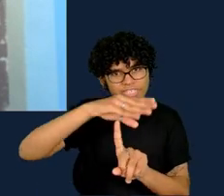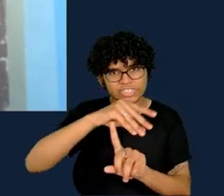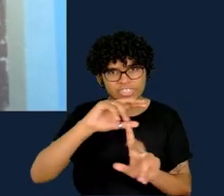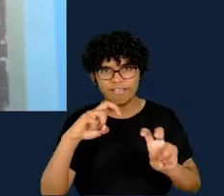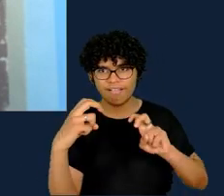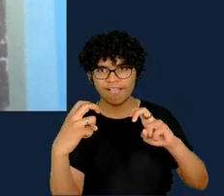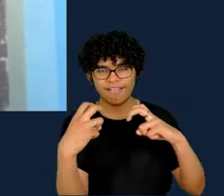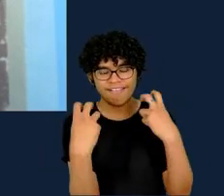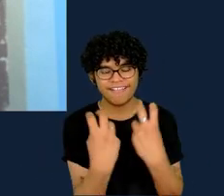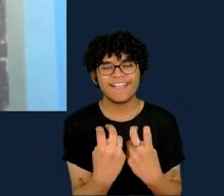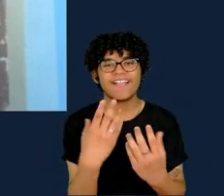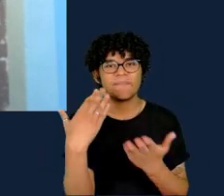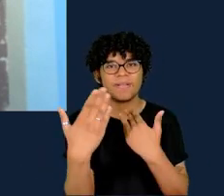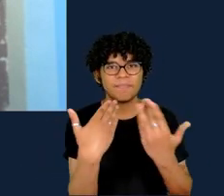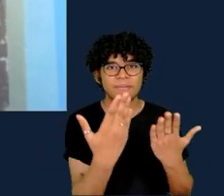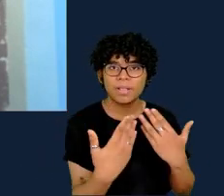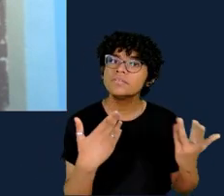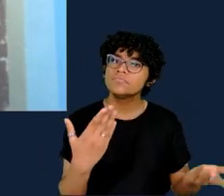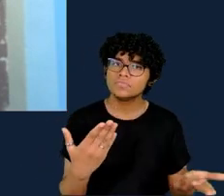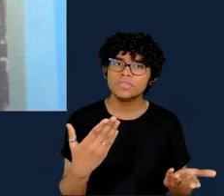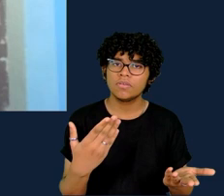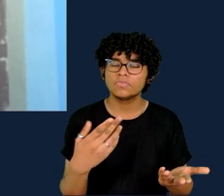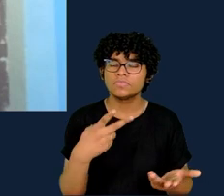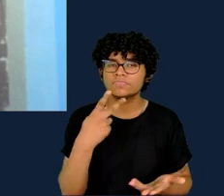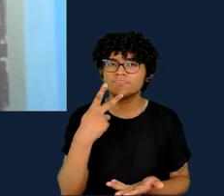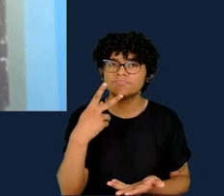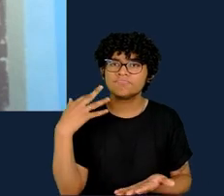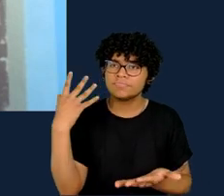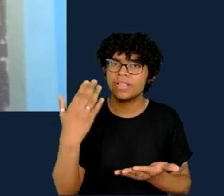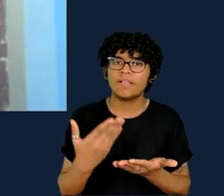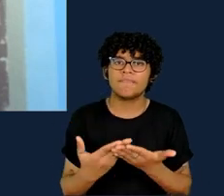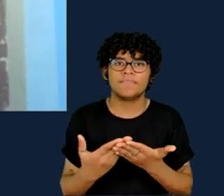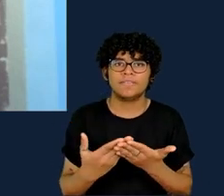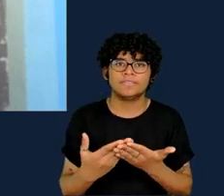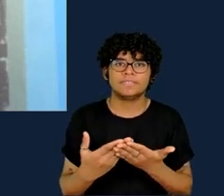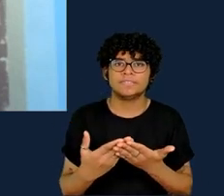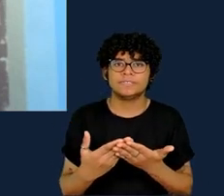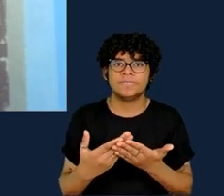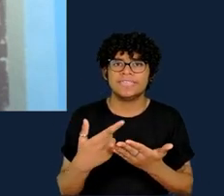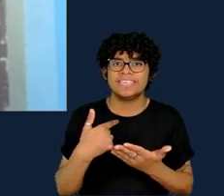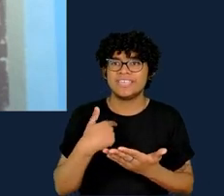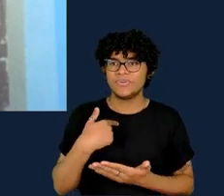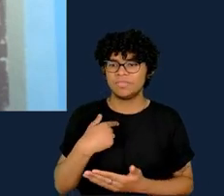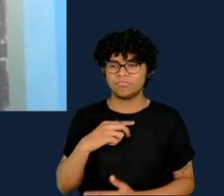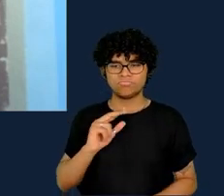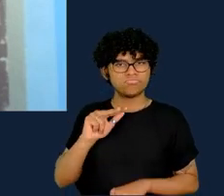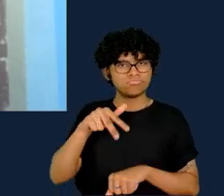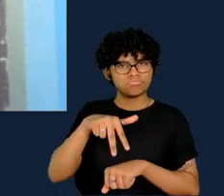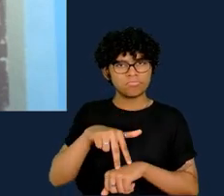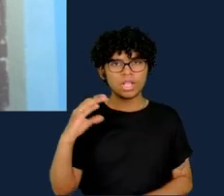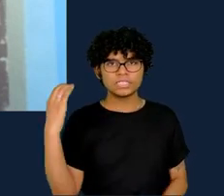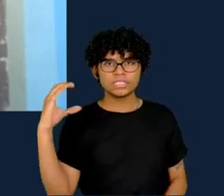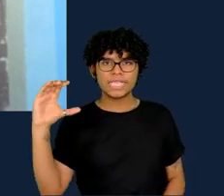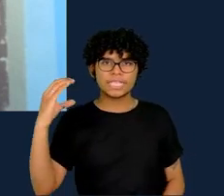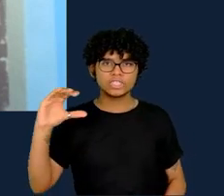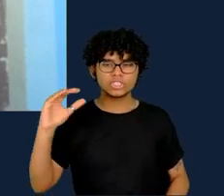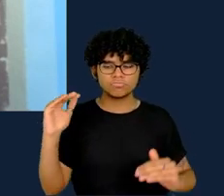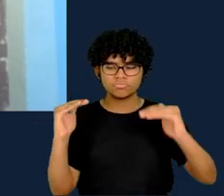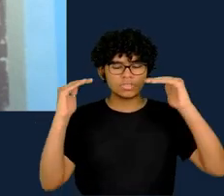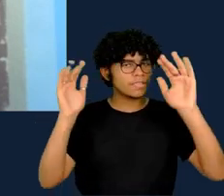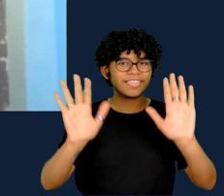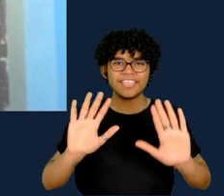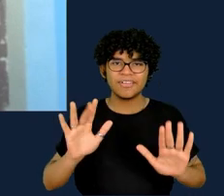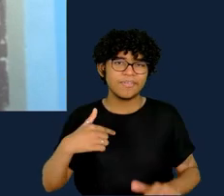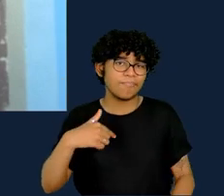afirmo que muitas falas que eu faço, eu não venho como antropóloga, né? Eu venho muito mais como uma mulher